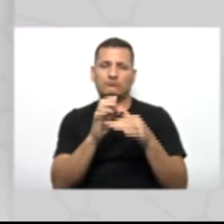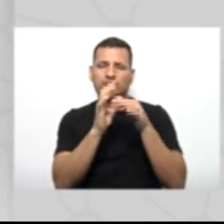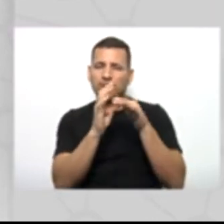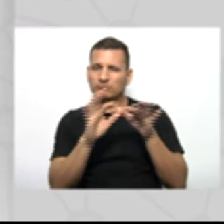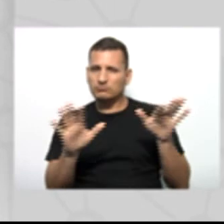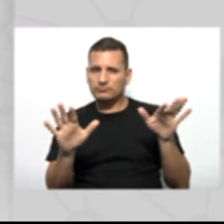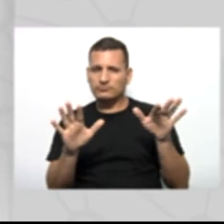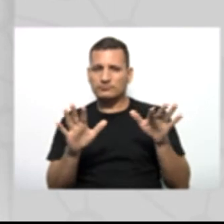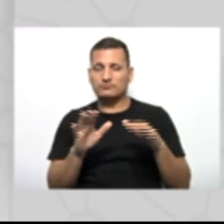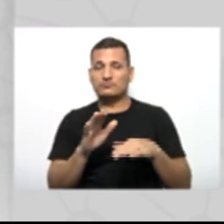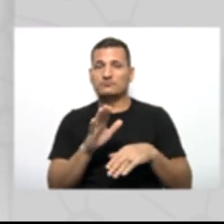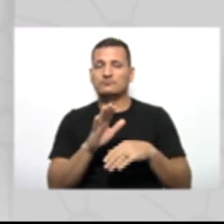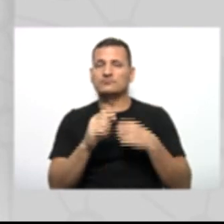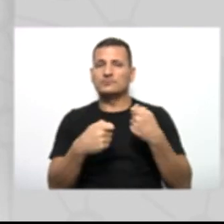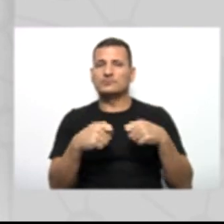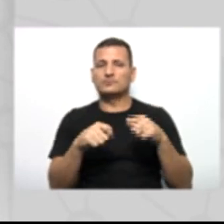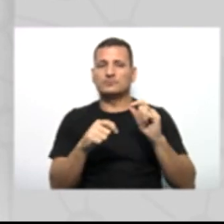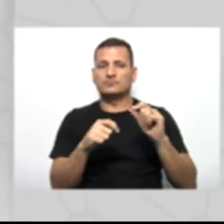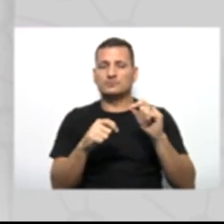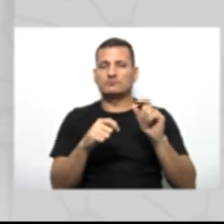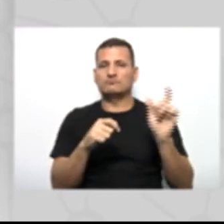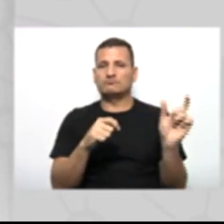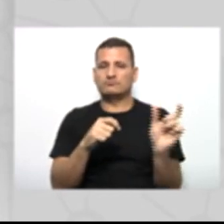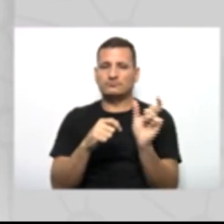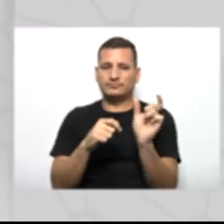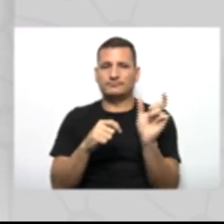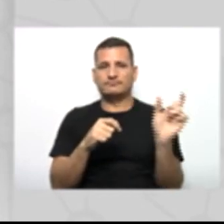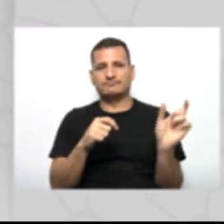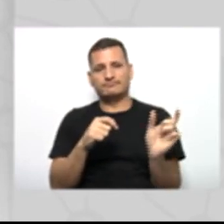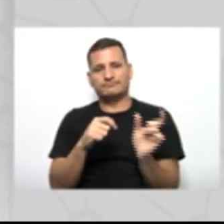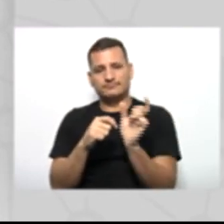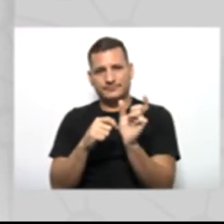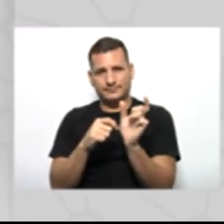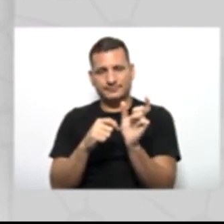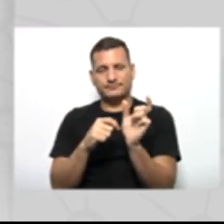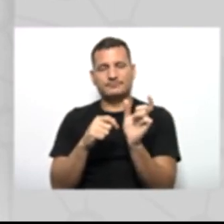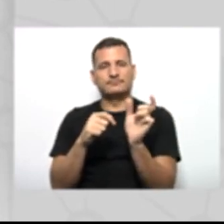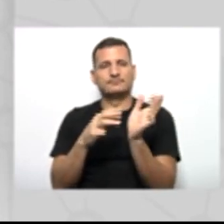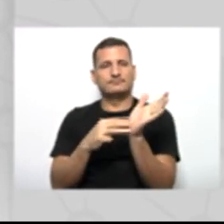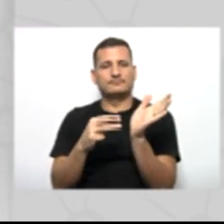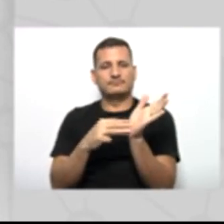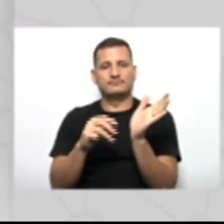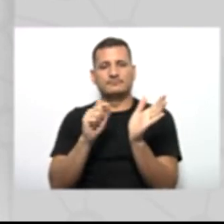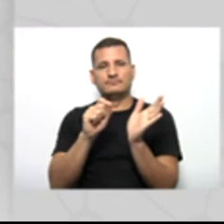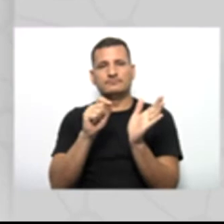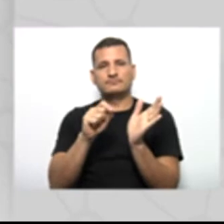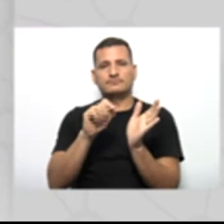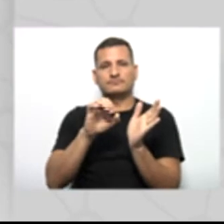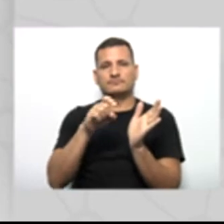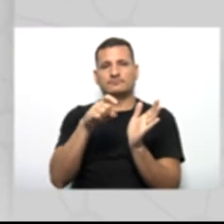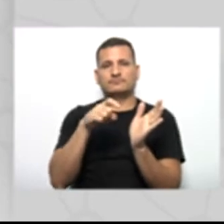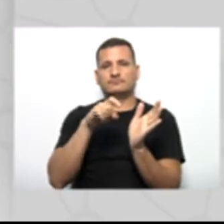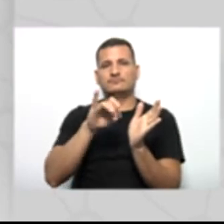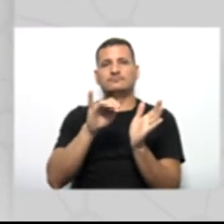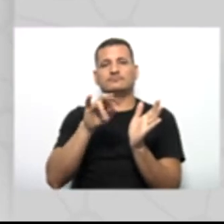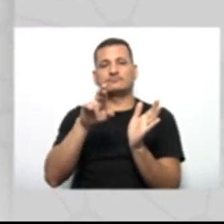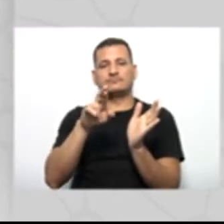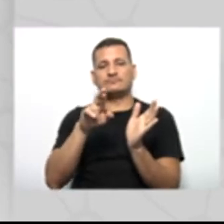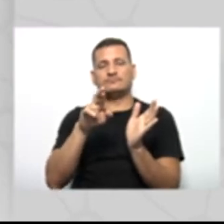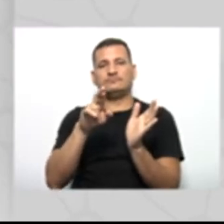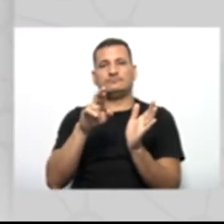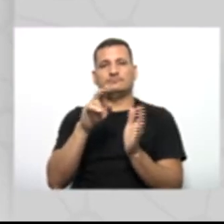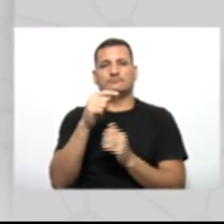chamar o método de classe do meu objeto pessoa, que seria exibir